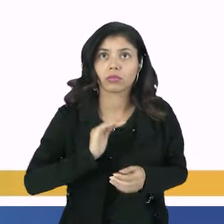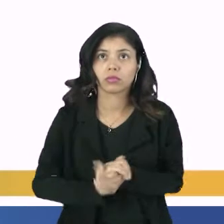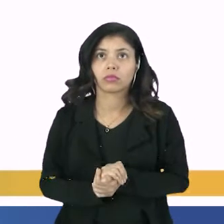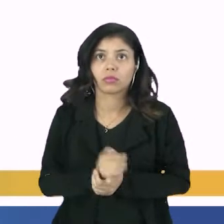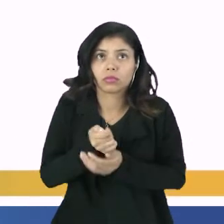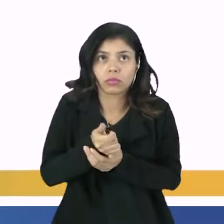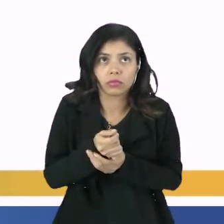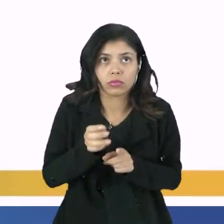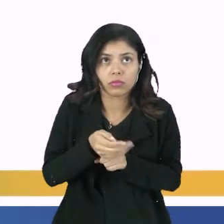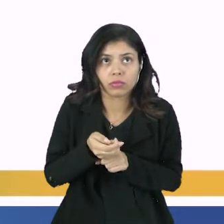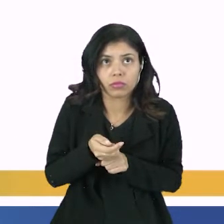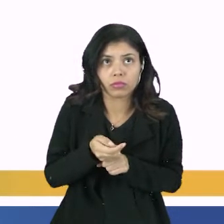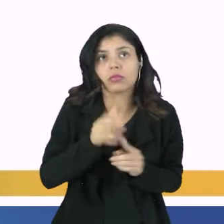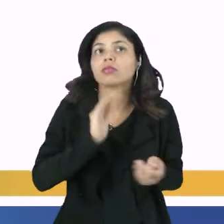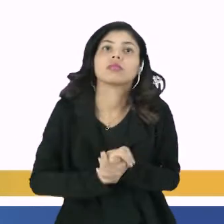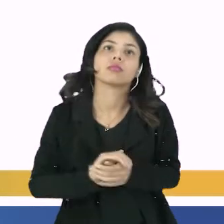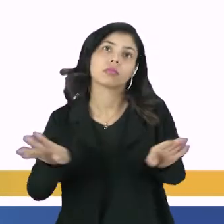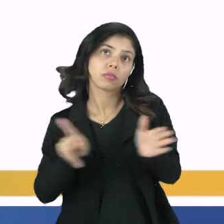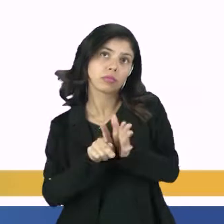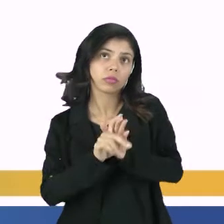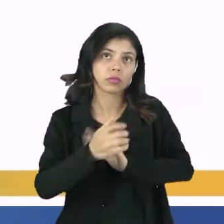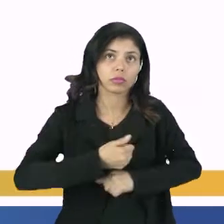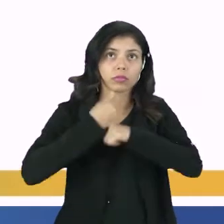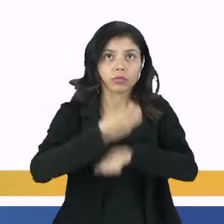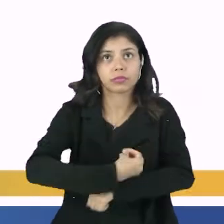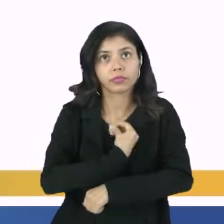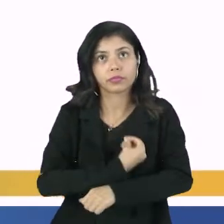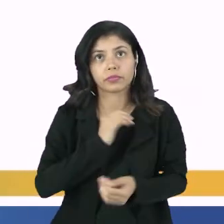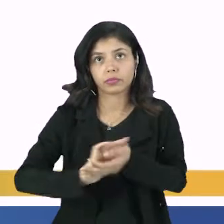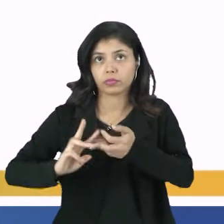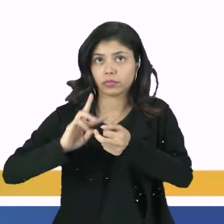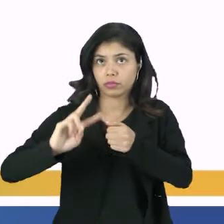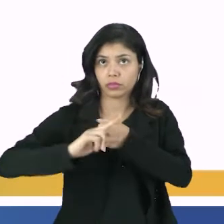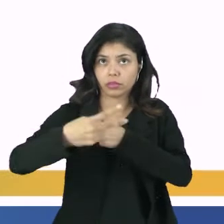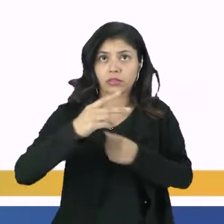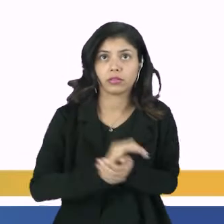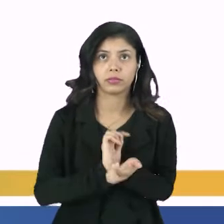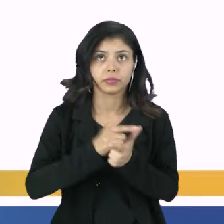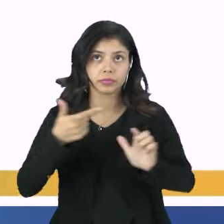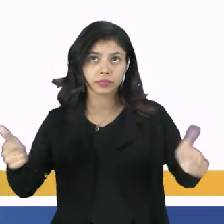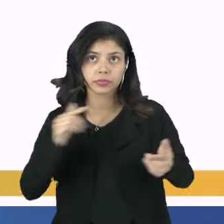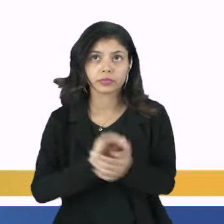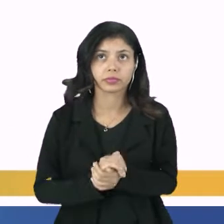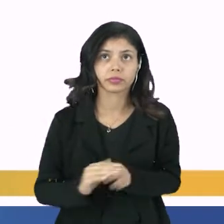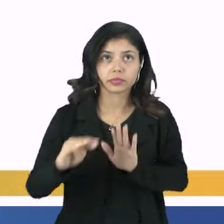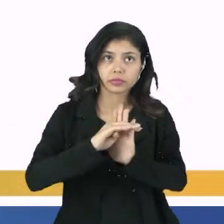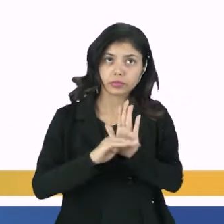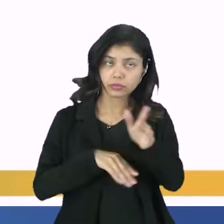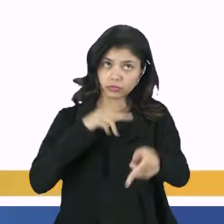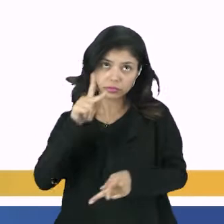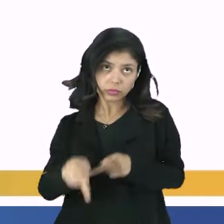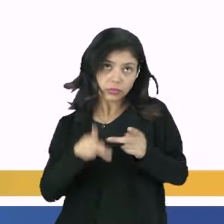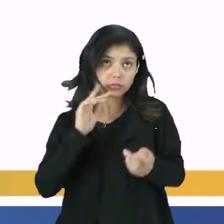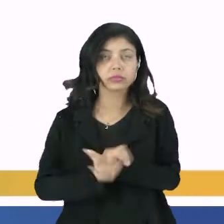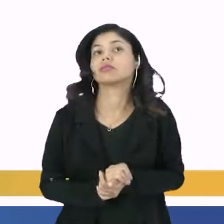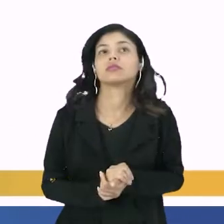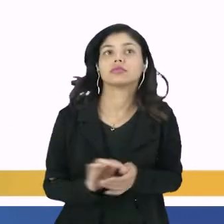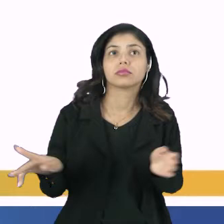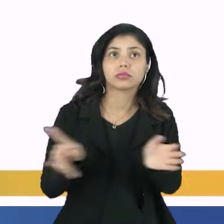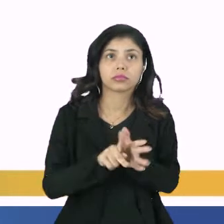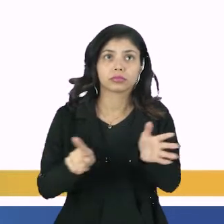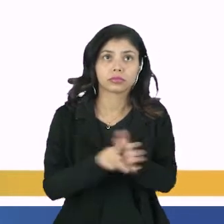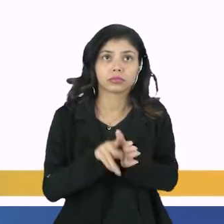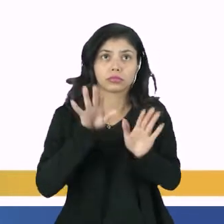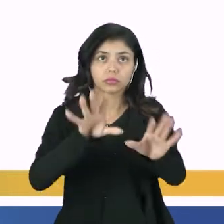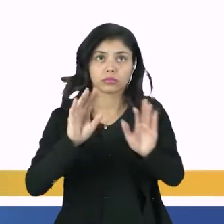possibilitou o avanço na qualidade de vida e, consequentemente, o crescimento das taxas populacionais. Em virtude